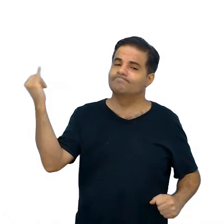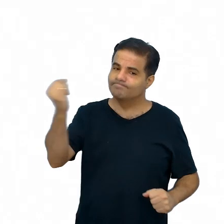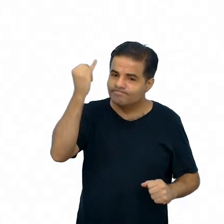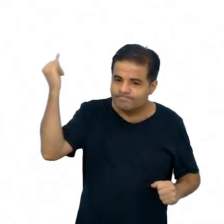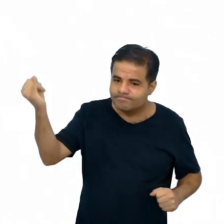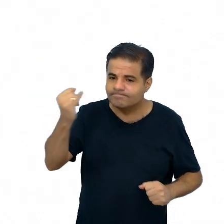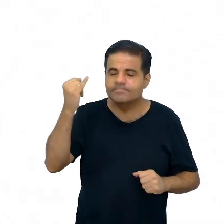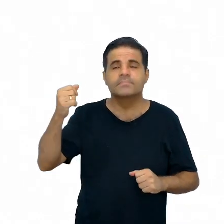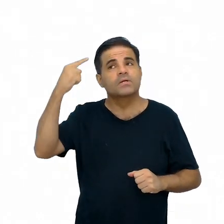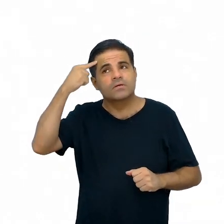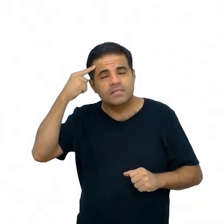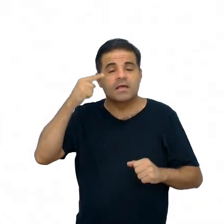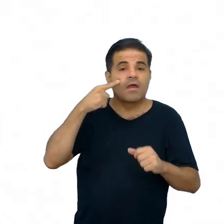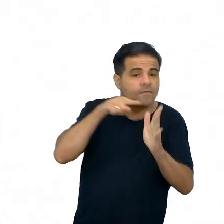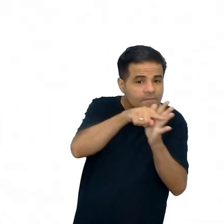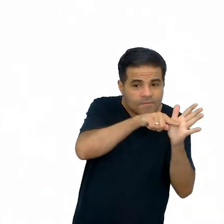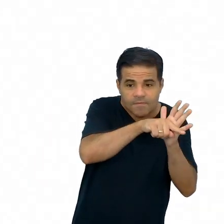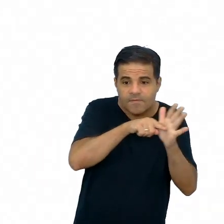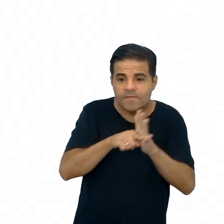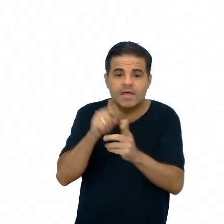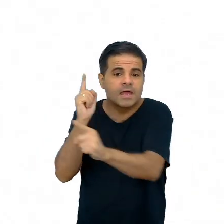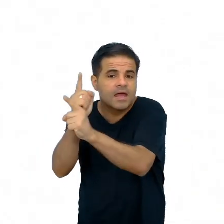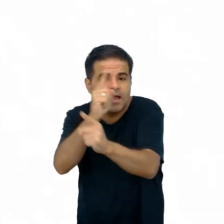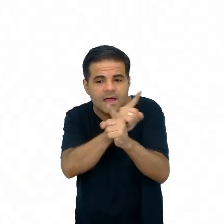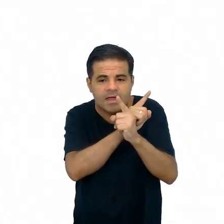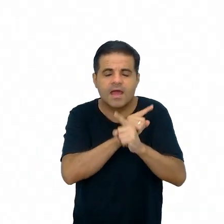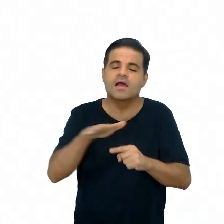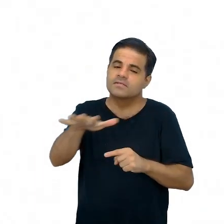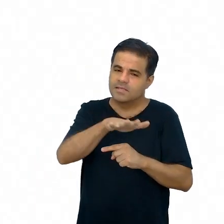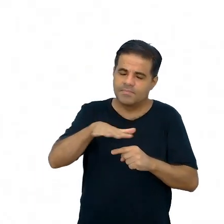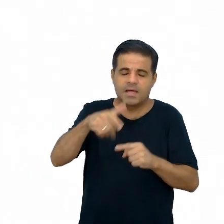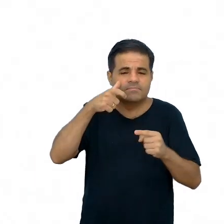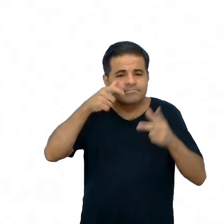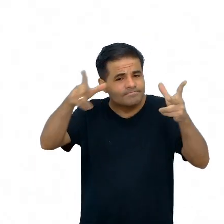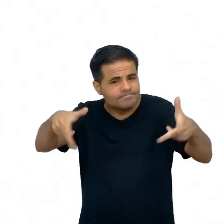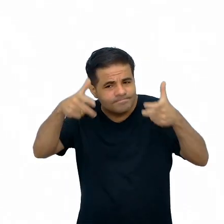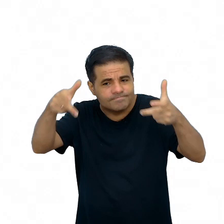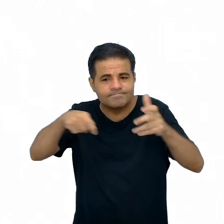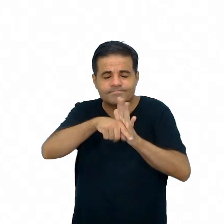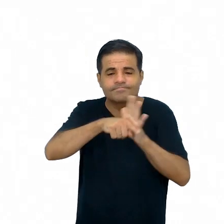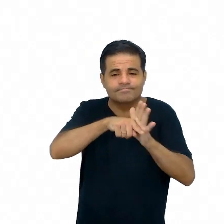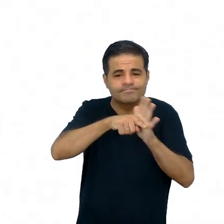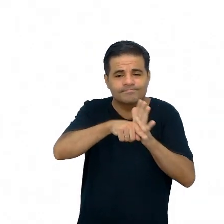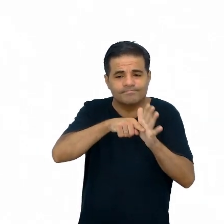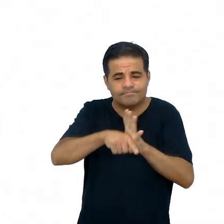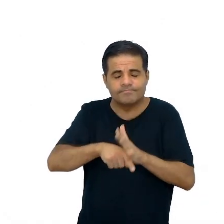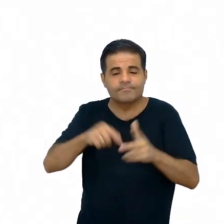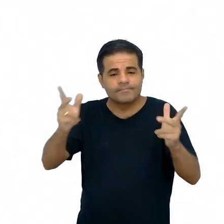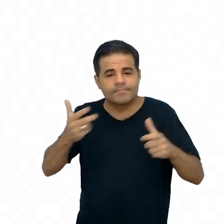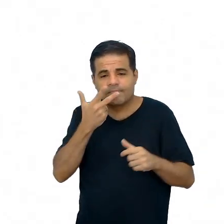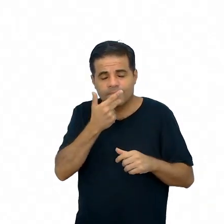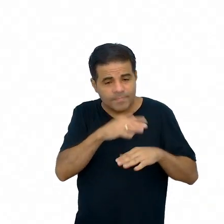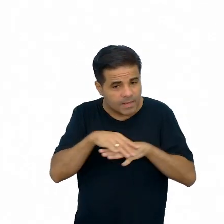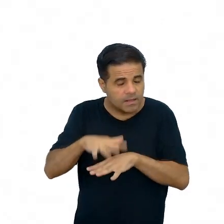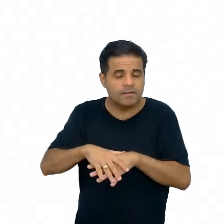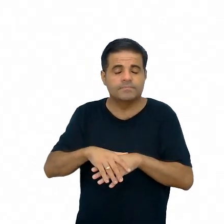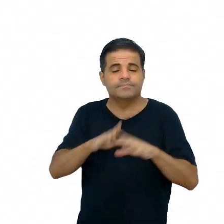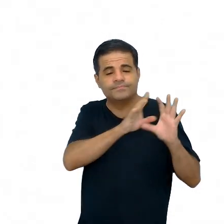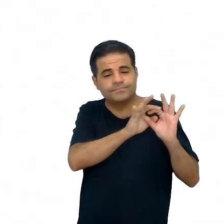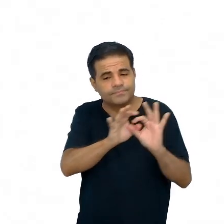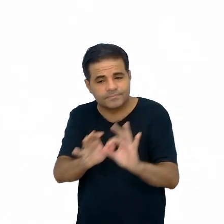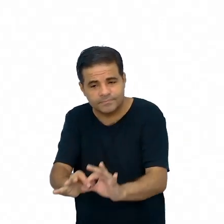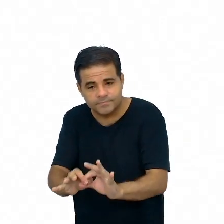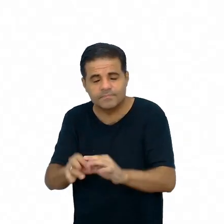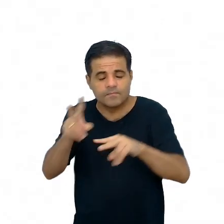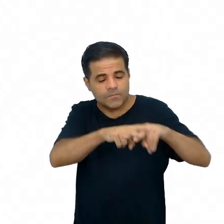né, para a gente verificar aí, né, essa parte de investigação matemática. E elas contextualizam